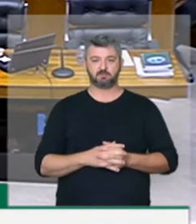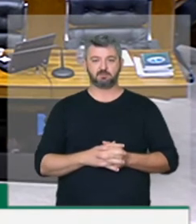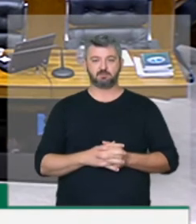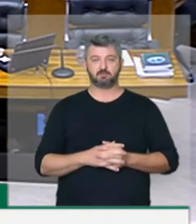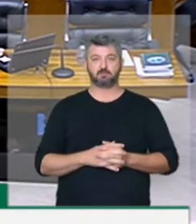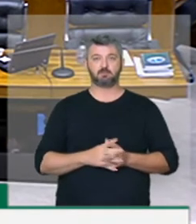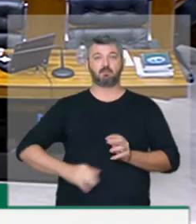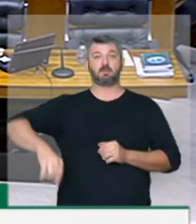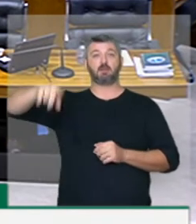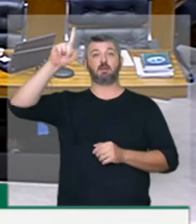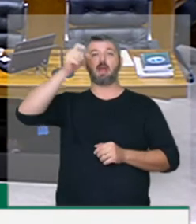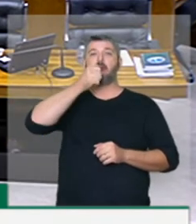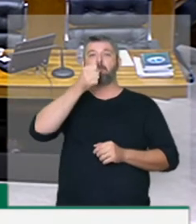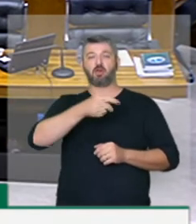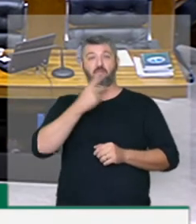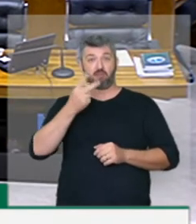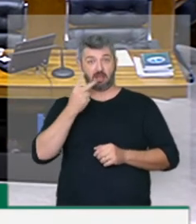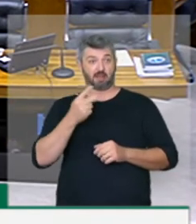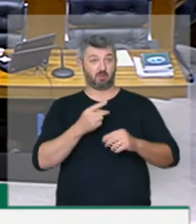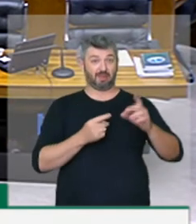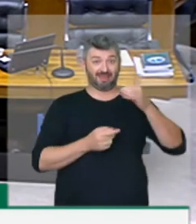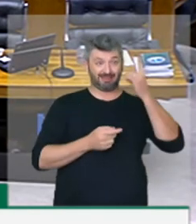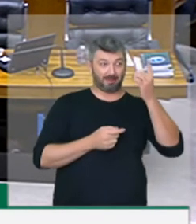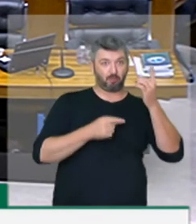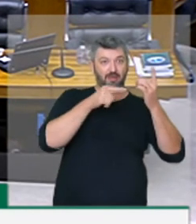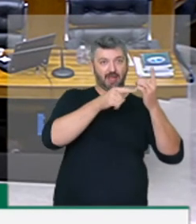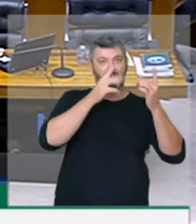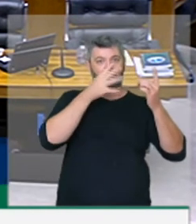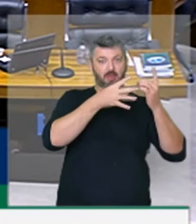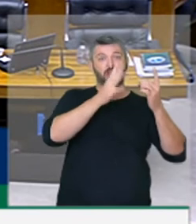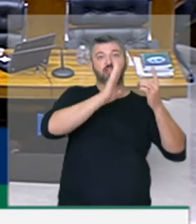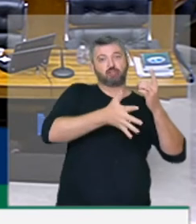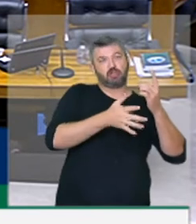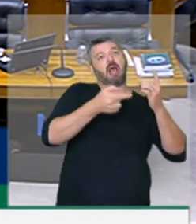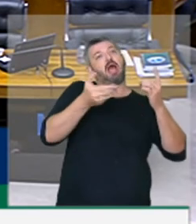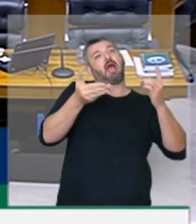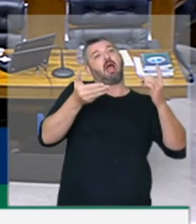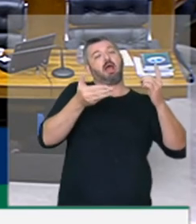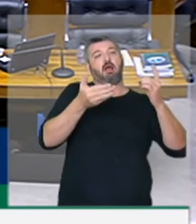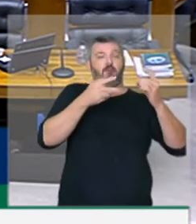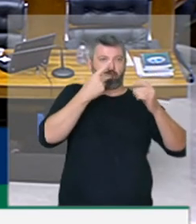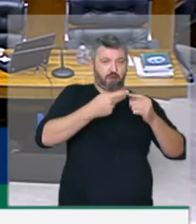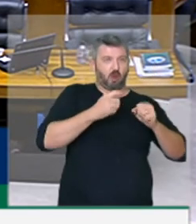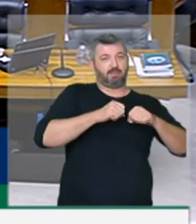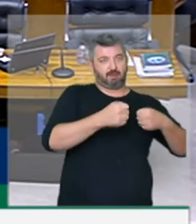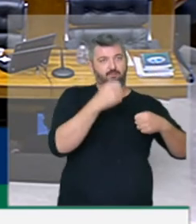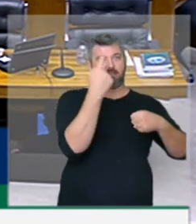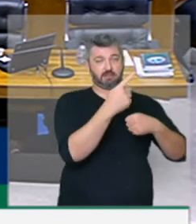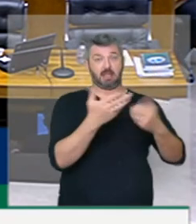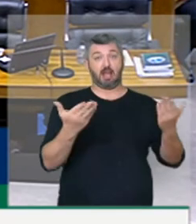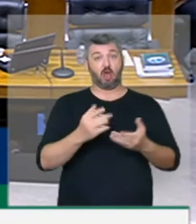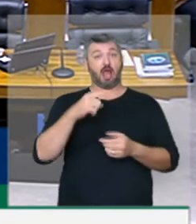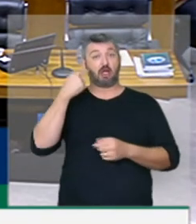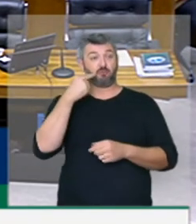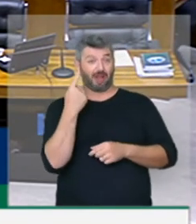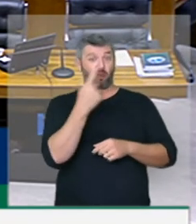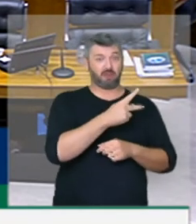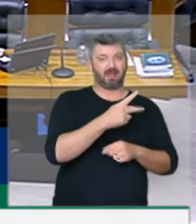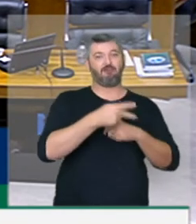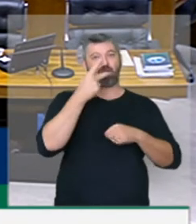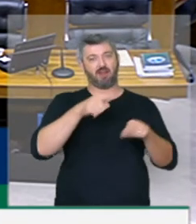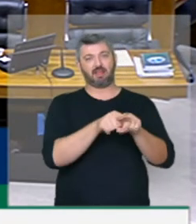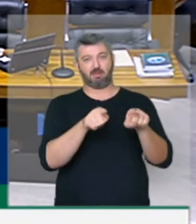Depois da fala do deputado Daniel Silveira, já então o advogado que defende ele vai falar também. Você que está acompanhando a gente pela TV, pela Rádio Câmara e